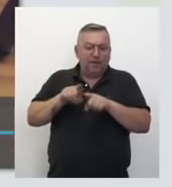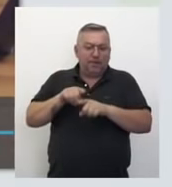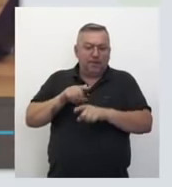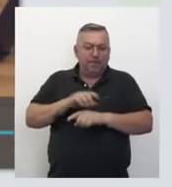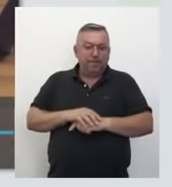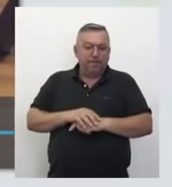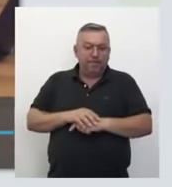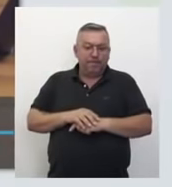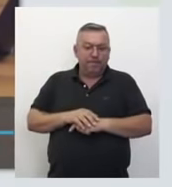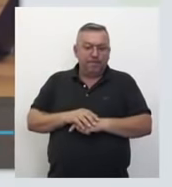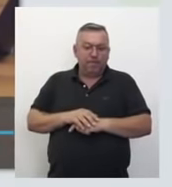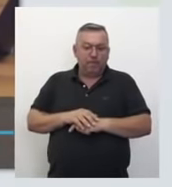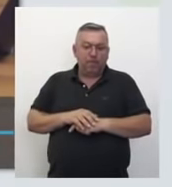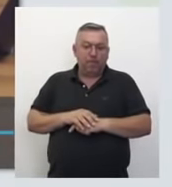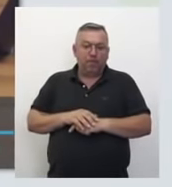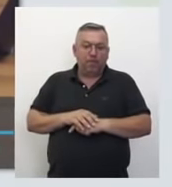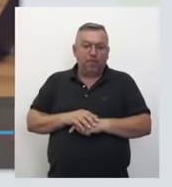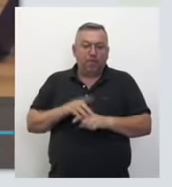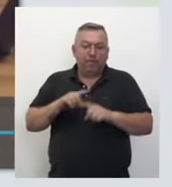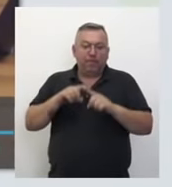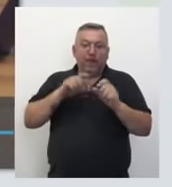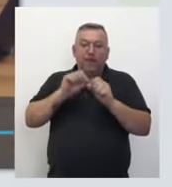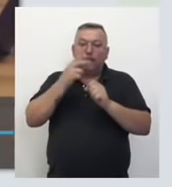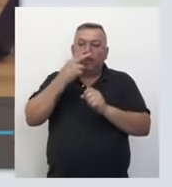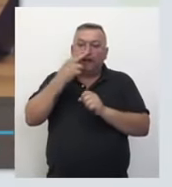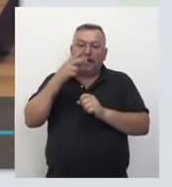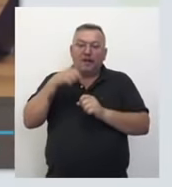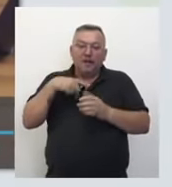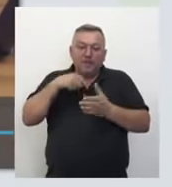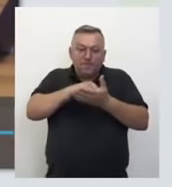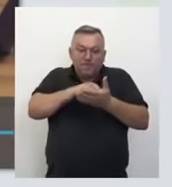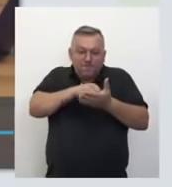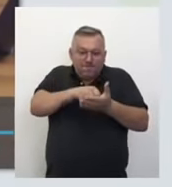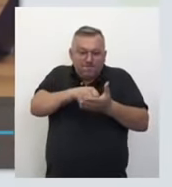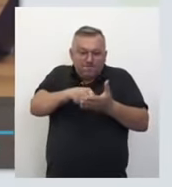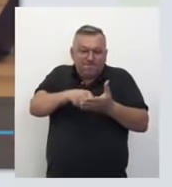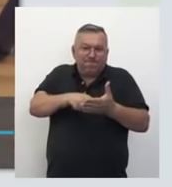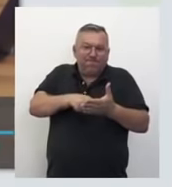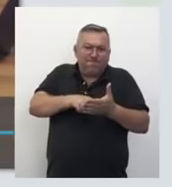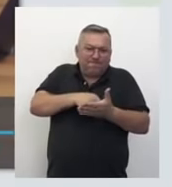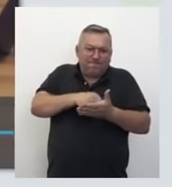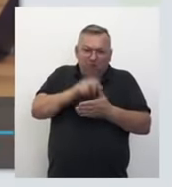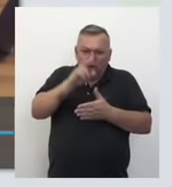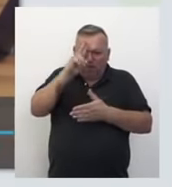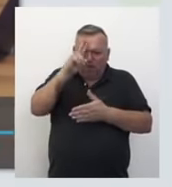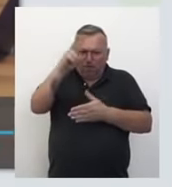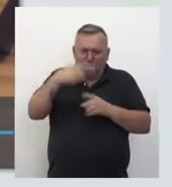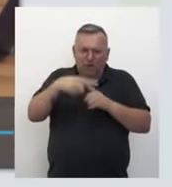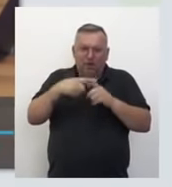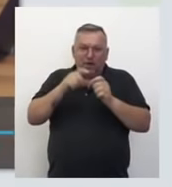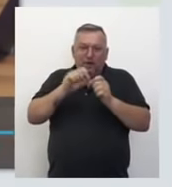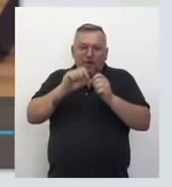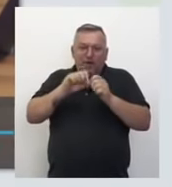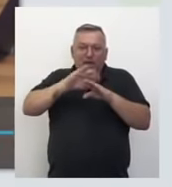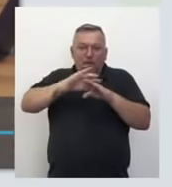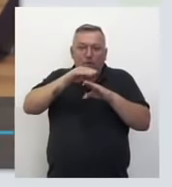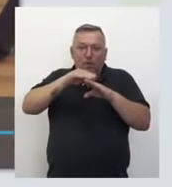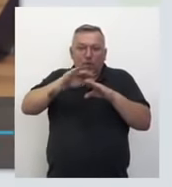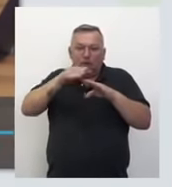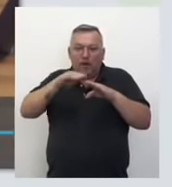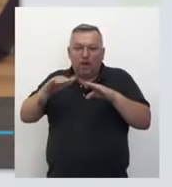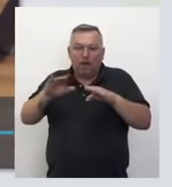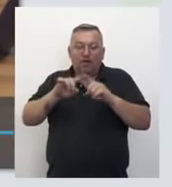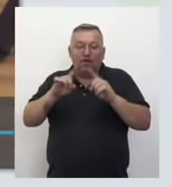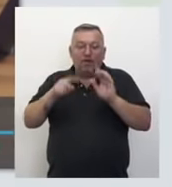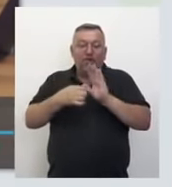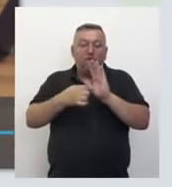riscar realmente com força, sabe, gente? Como se fosse querer furar esse papel. Porque você faz um sulco e daí, já vou